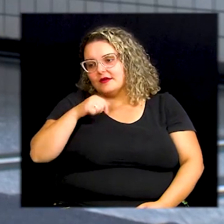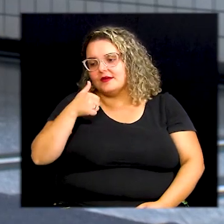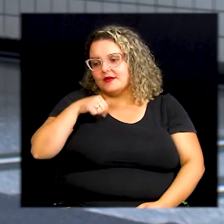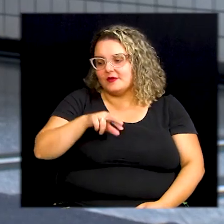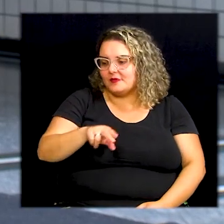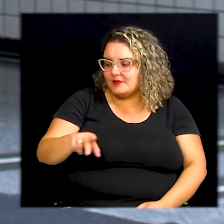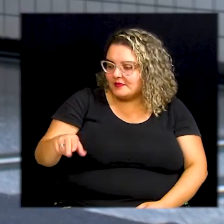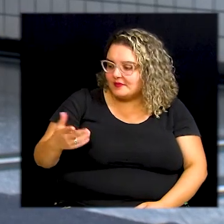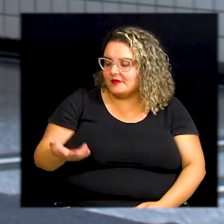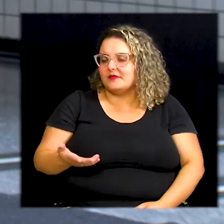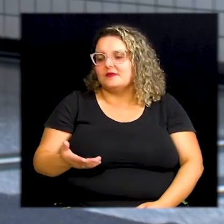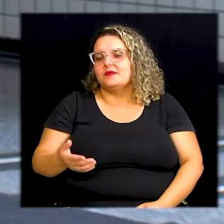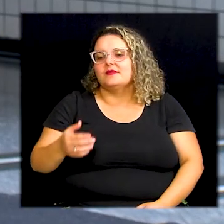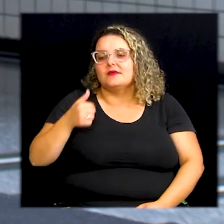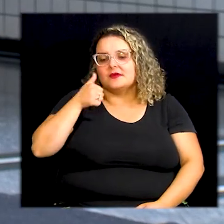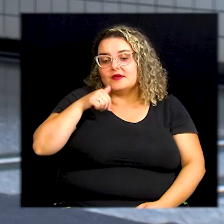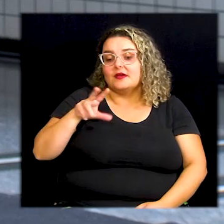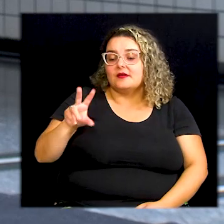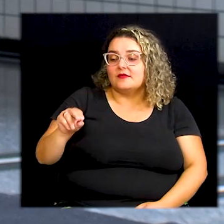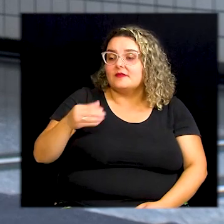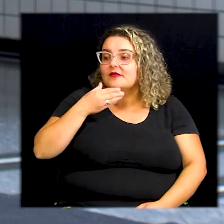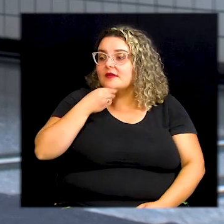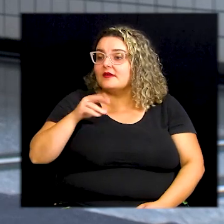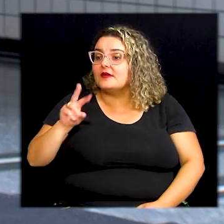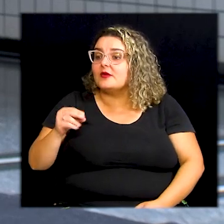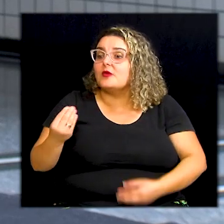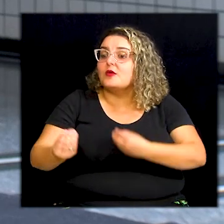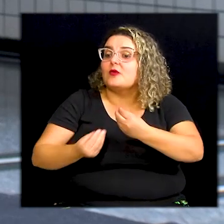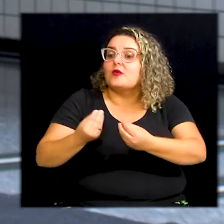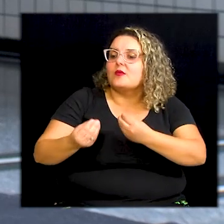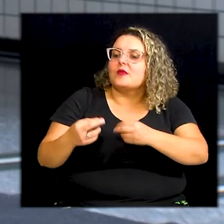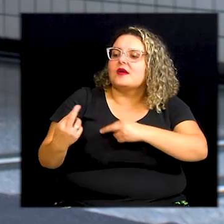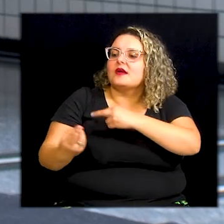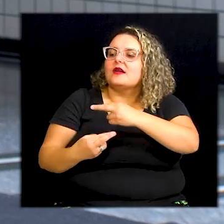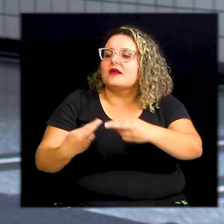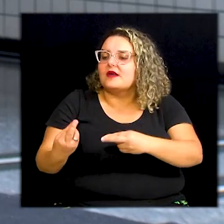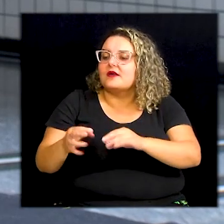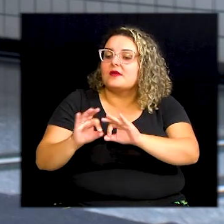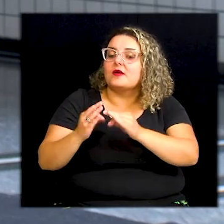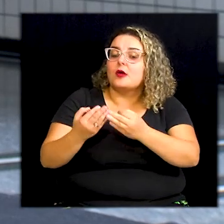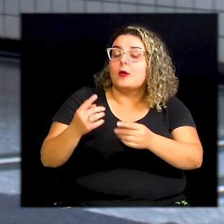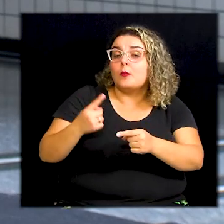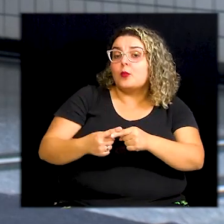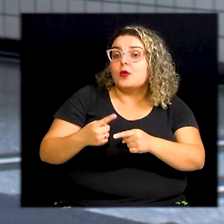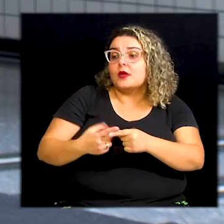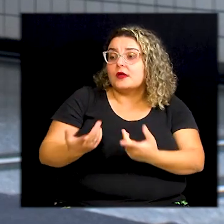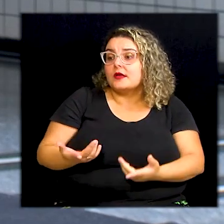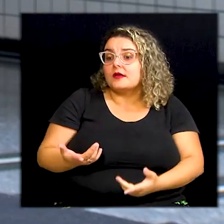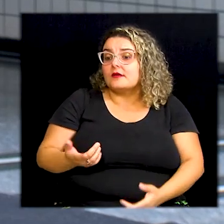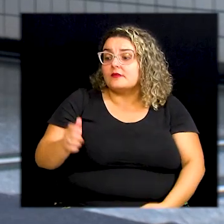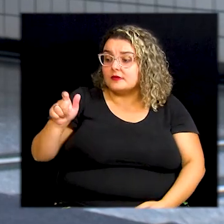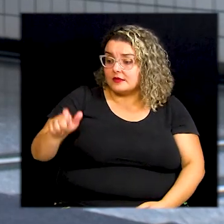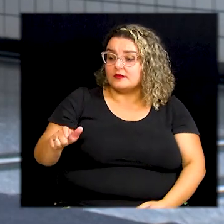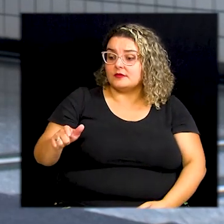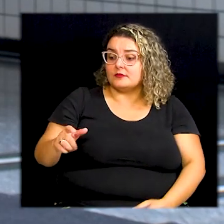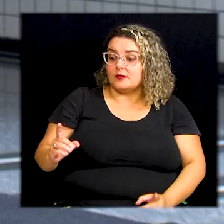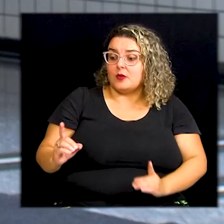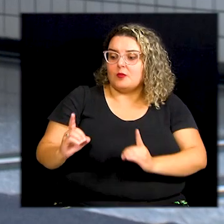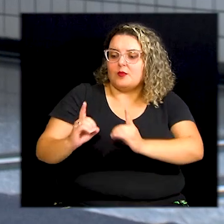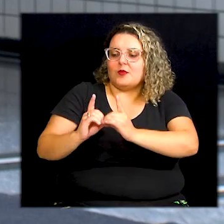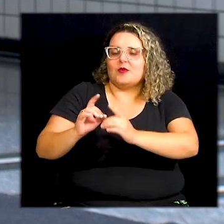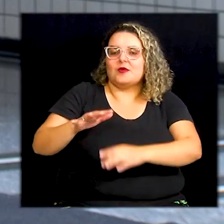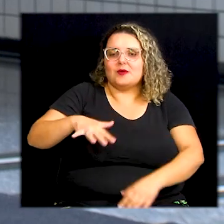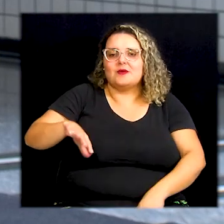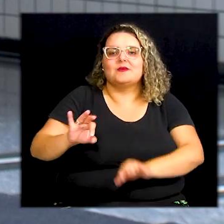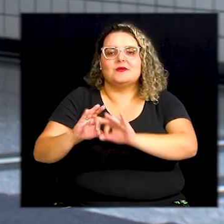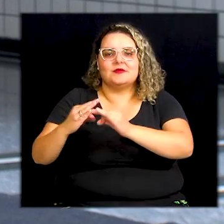irmã, com seus avós. Como é que é essa sua relação com a sua família? Porque você se mostrou muito próximo